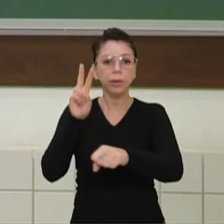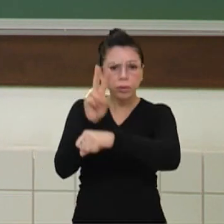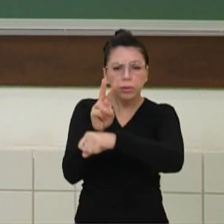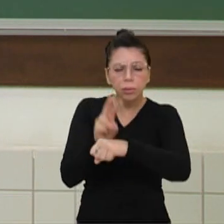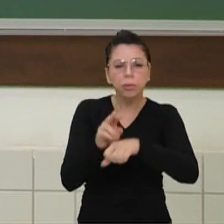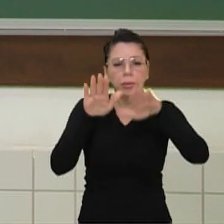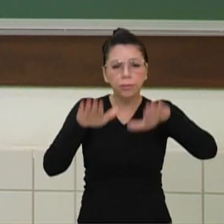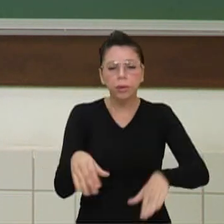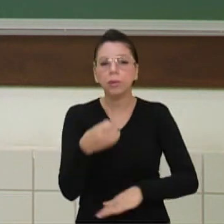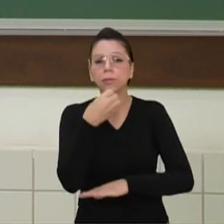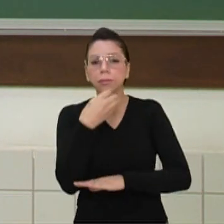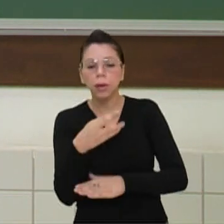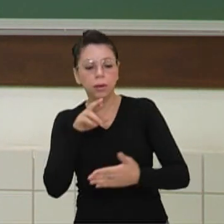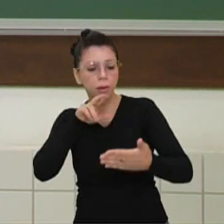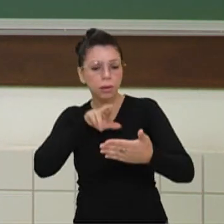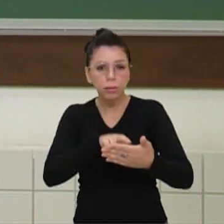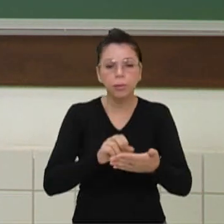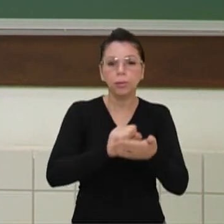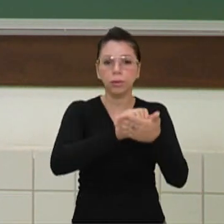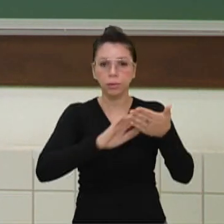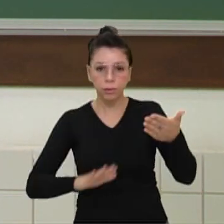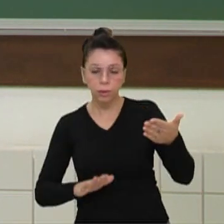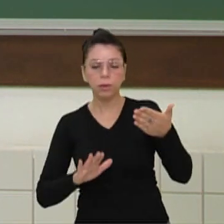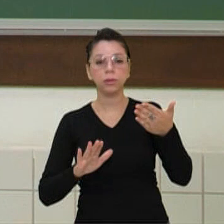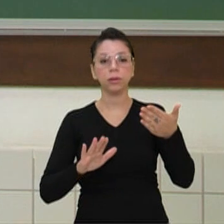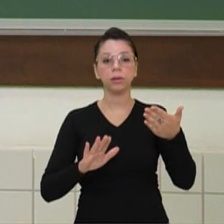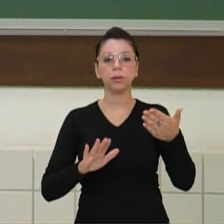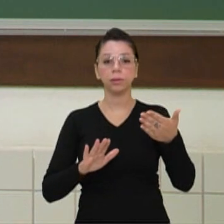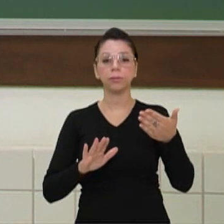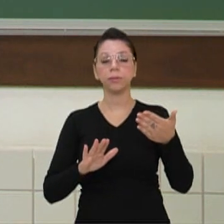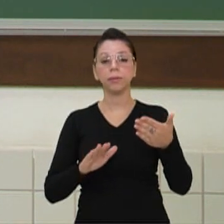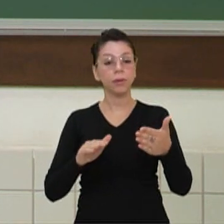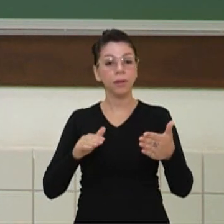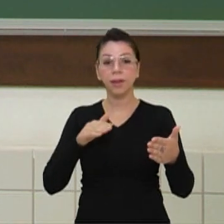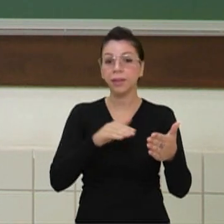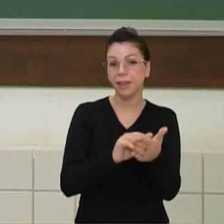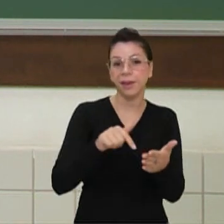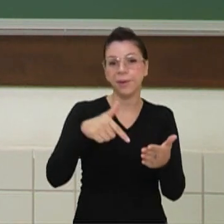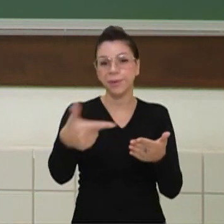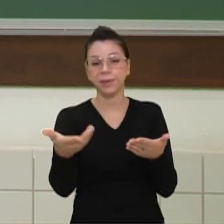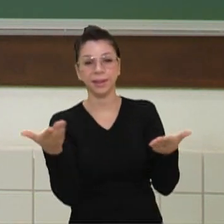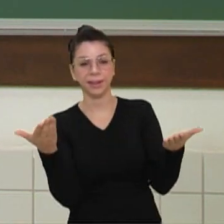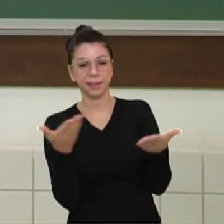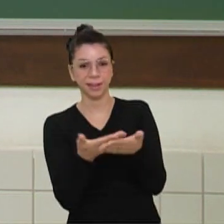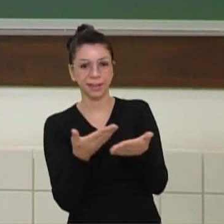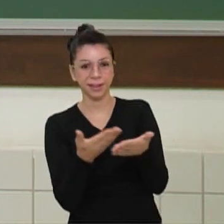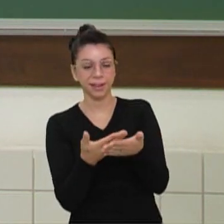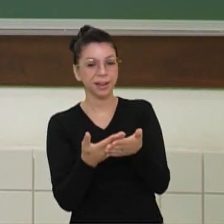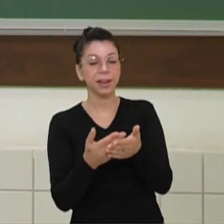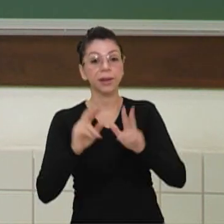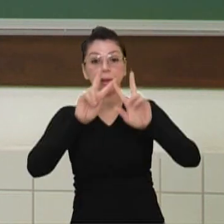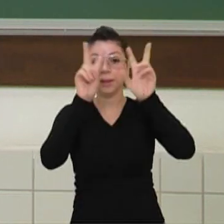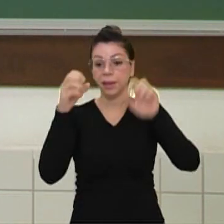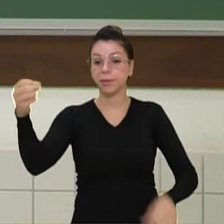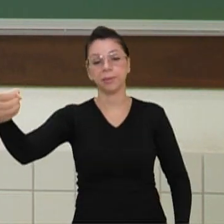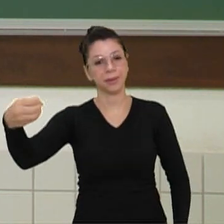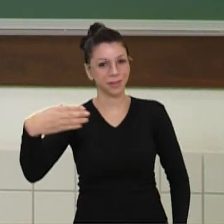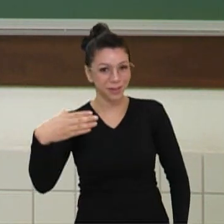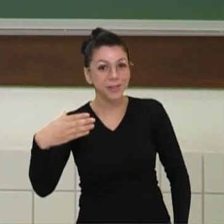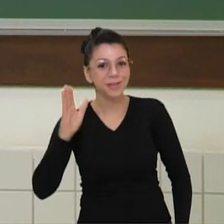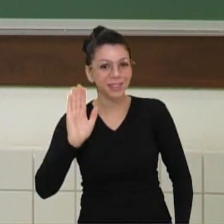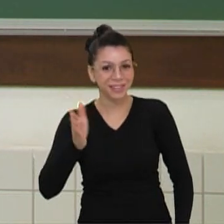fiquem bem, realizem suas tarefas, realizem suas atividades e na próxima aula nós voltamos com um novo conteúdo